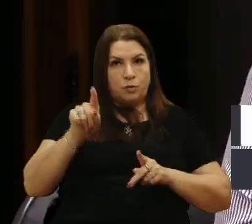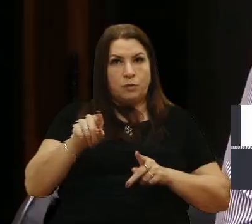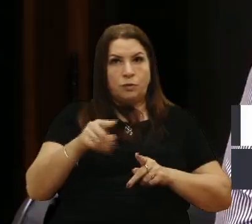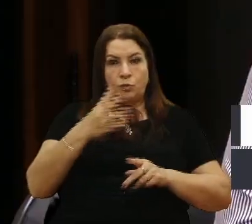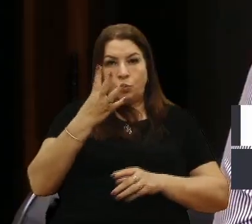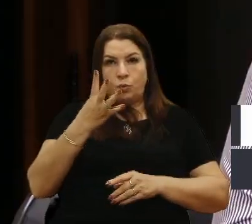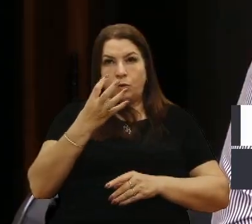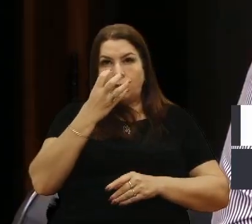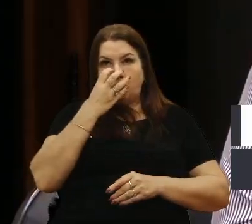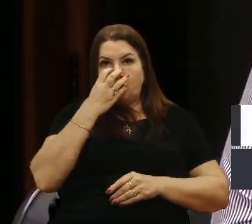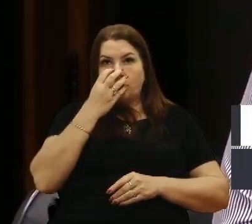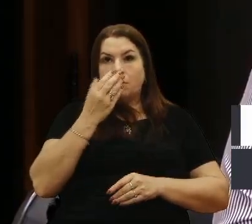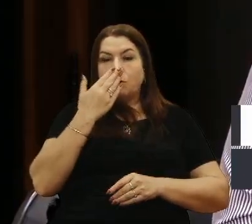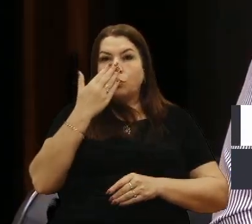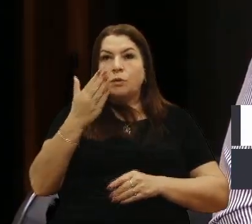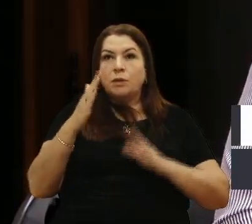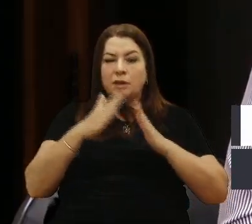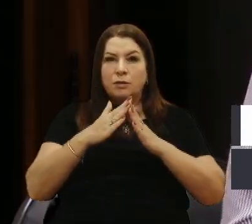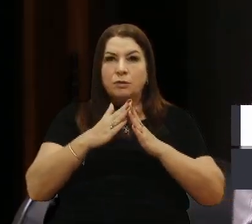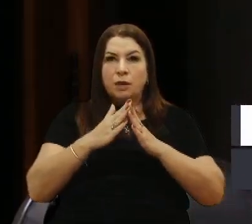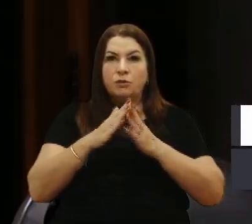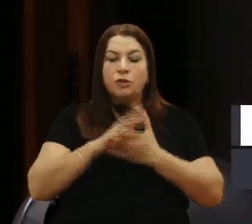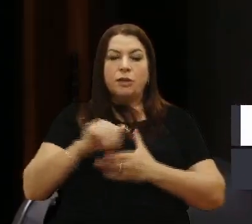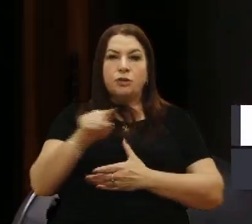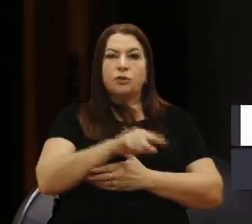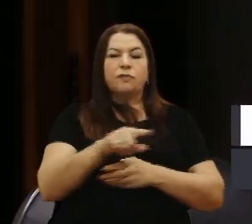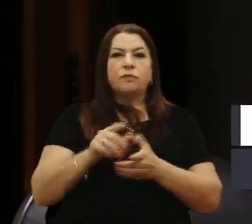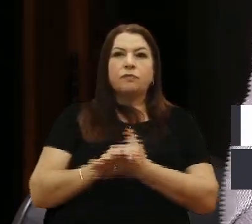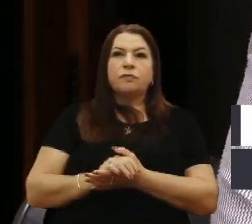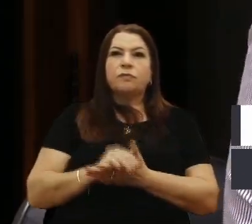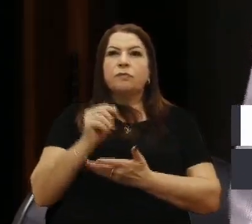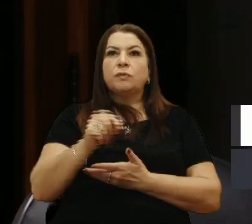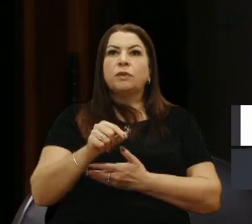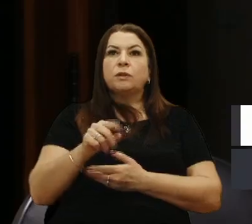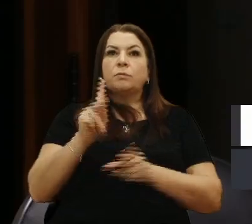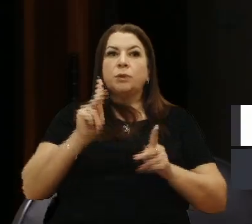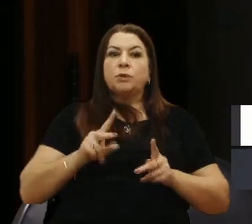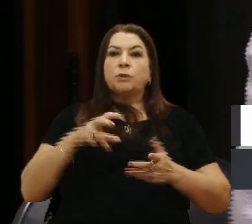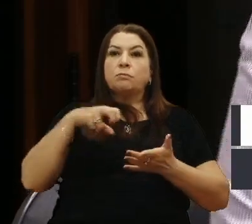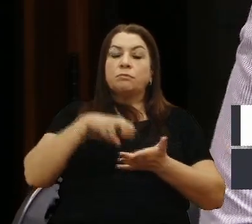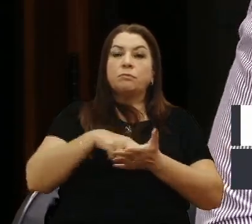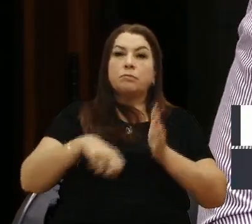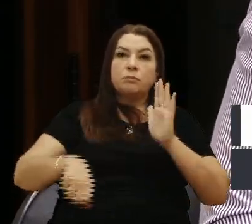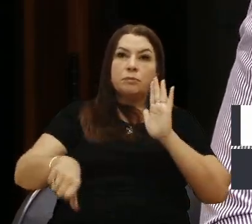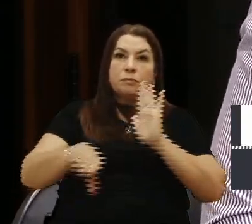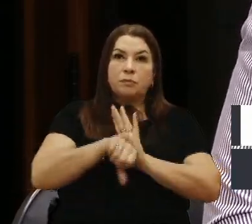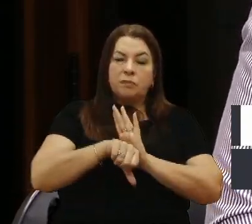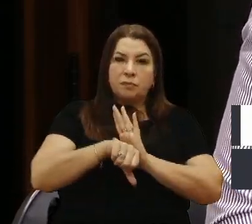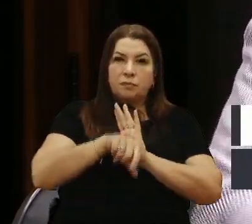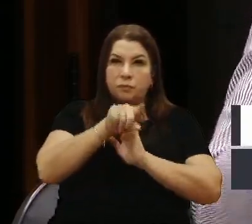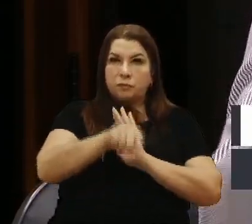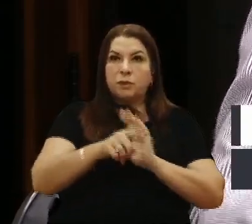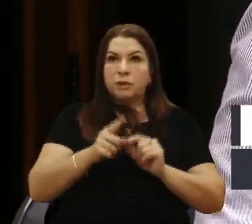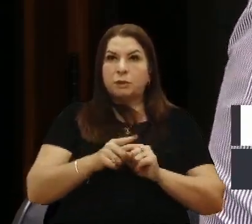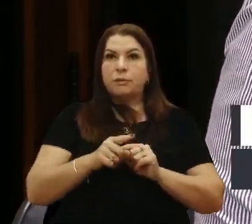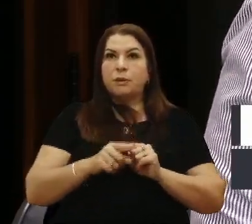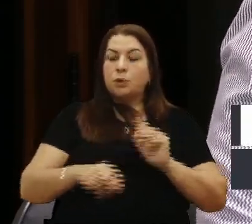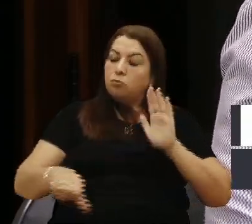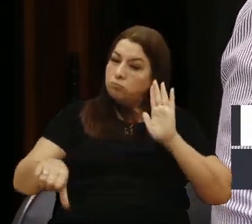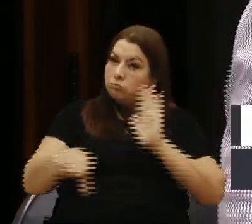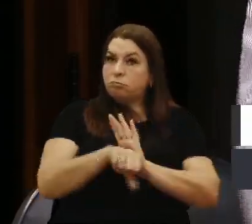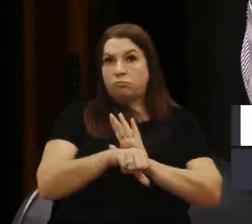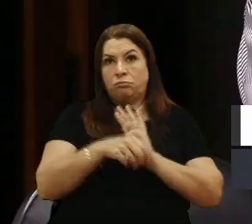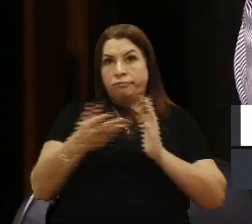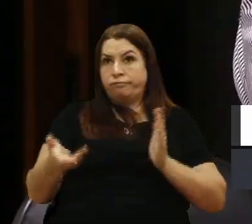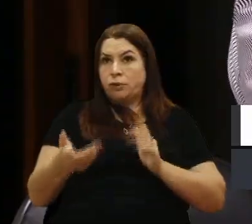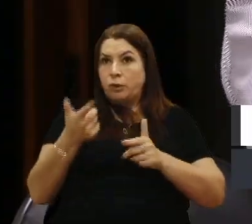4 cachorrinhos lá na frente dessa casa é alguém que precisa ser punido, criminalizado. Além de um crime,